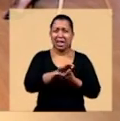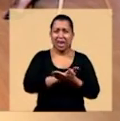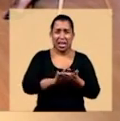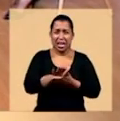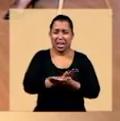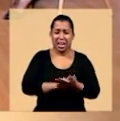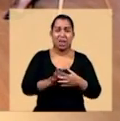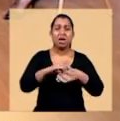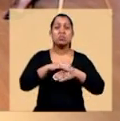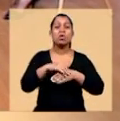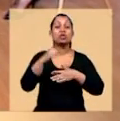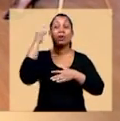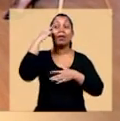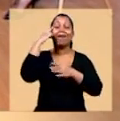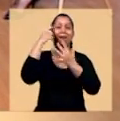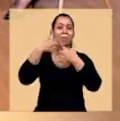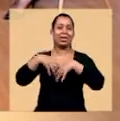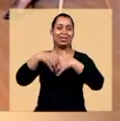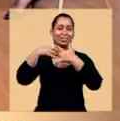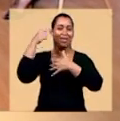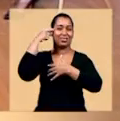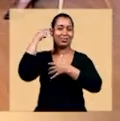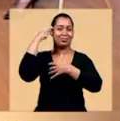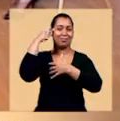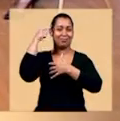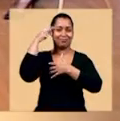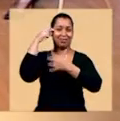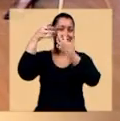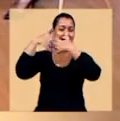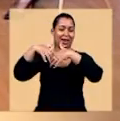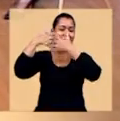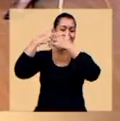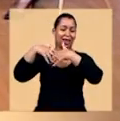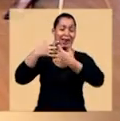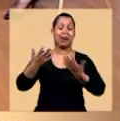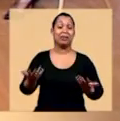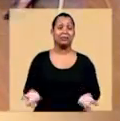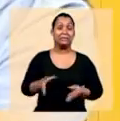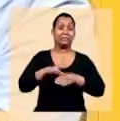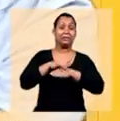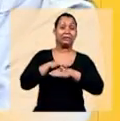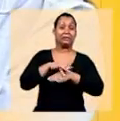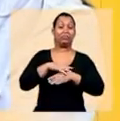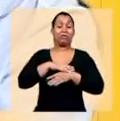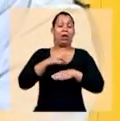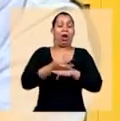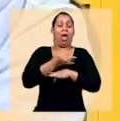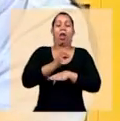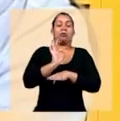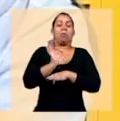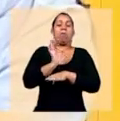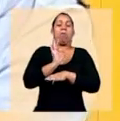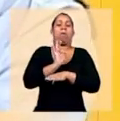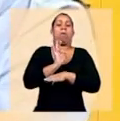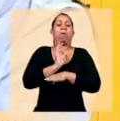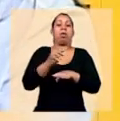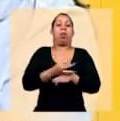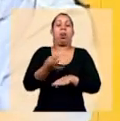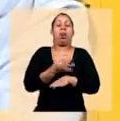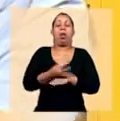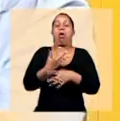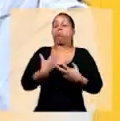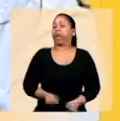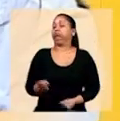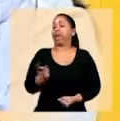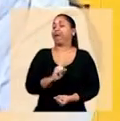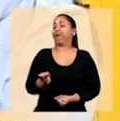nada. É o emocional que está doente, né, Ingrid? As doenças, eles chamam doenças infundadas. Então, você não aguenta, não suporta mais engolir tanto sapo,